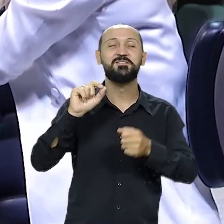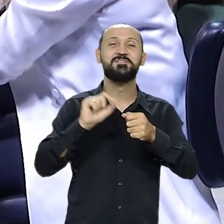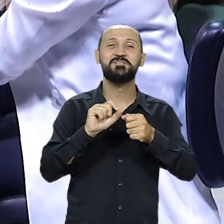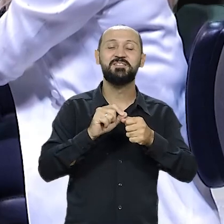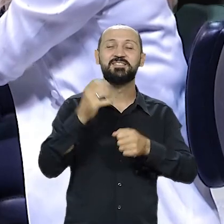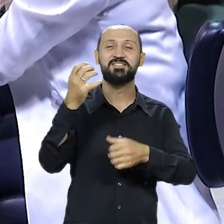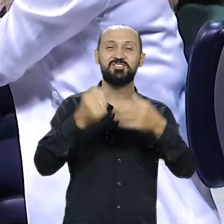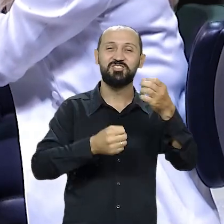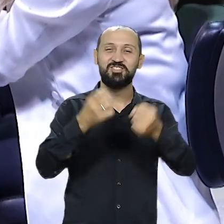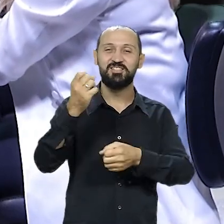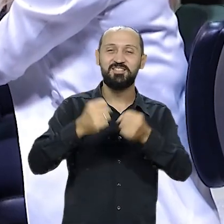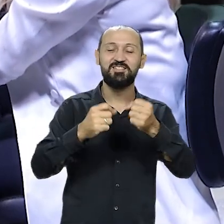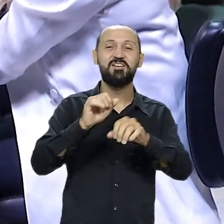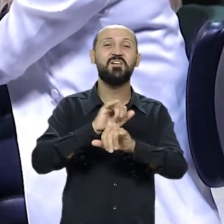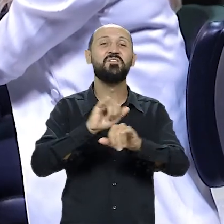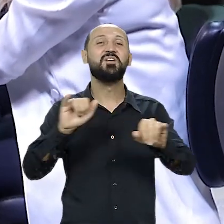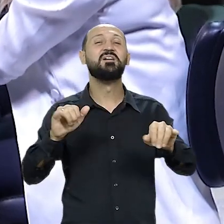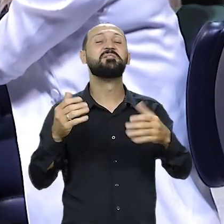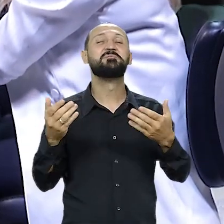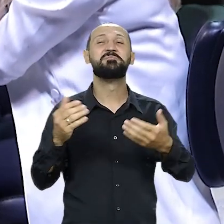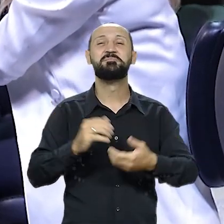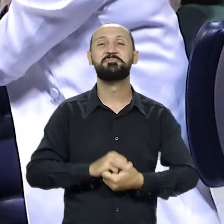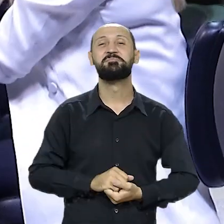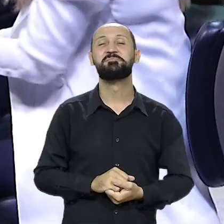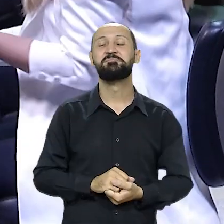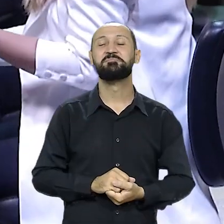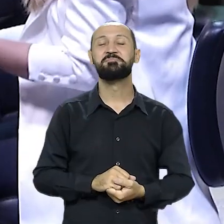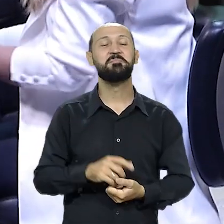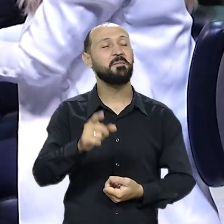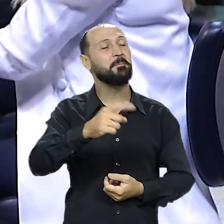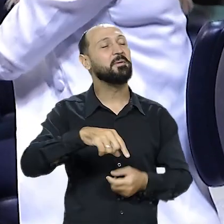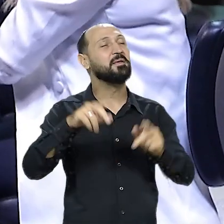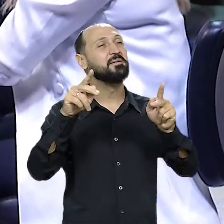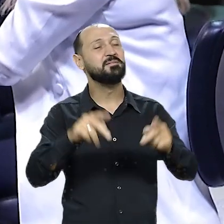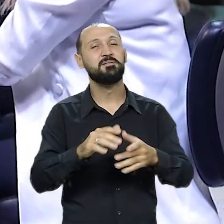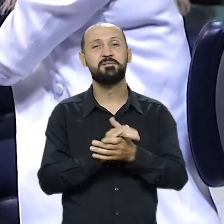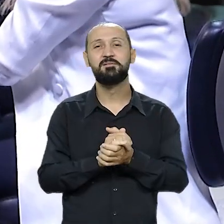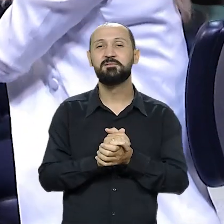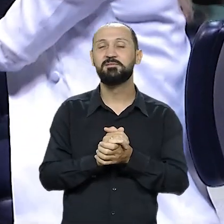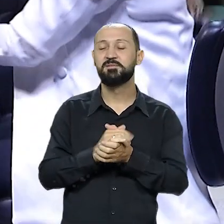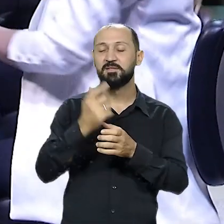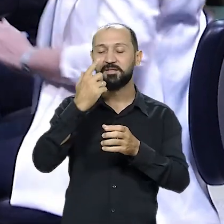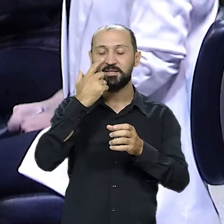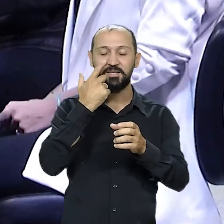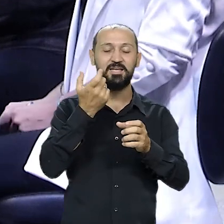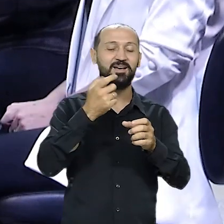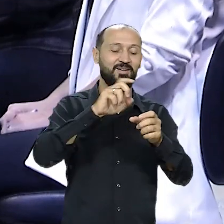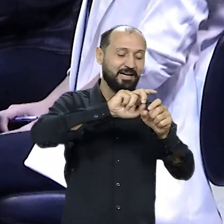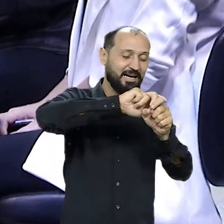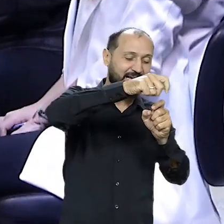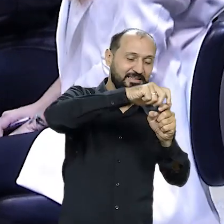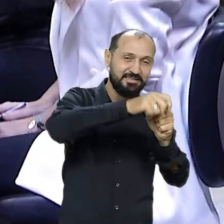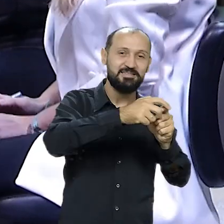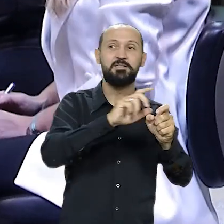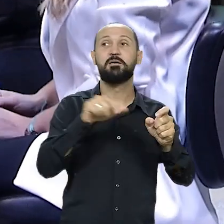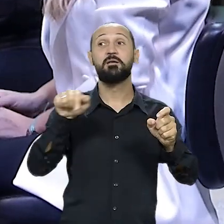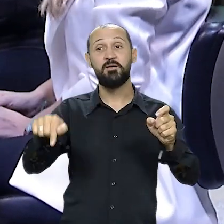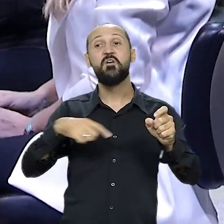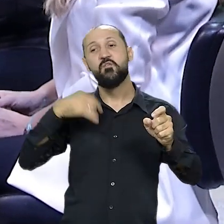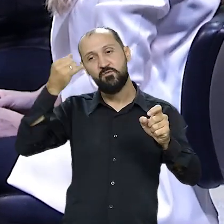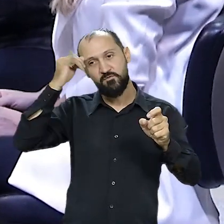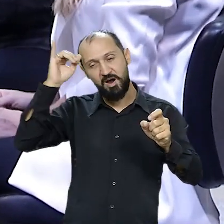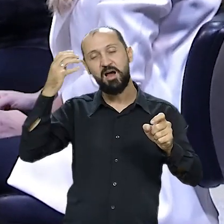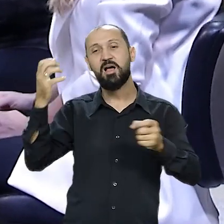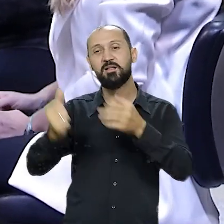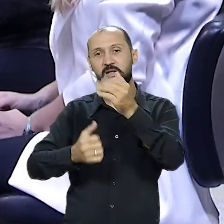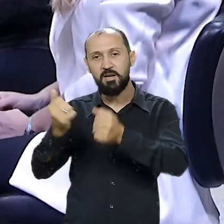de leite, que mensagem que você deixaria aí para eles, para o público? Que castanha não dá leite. Vaca sim dá leite,